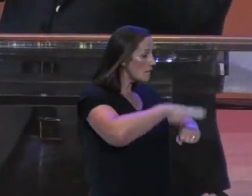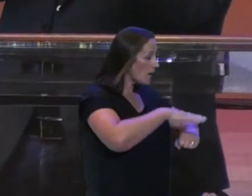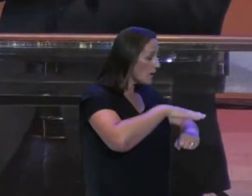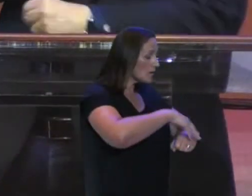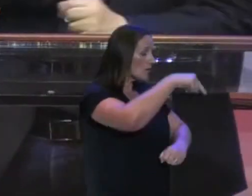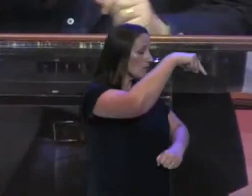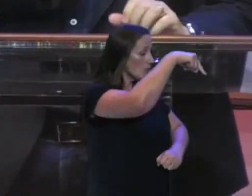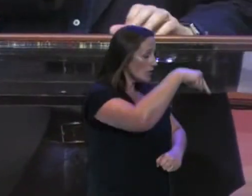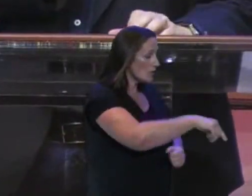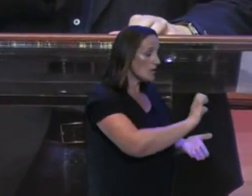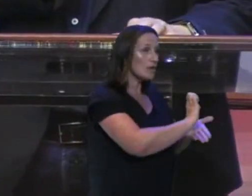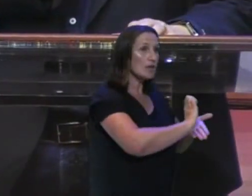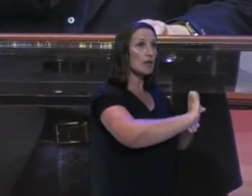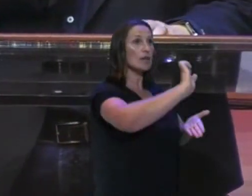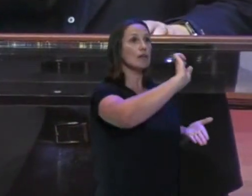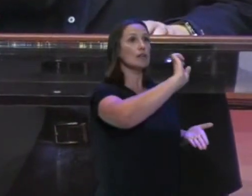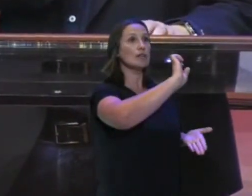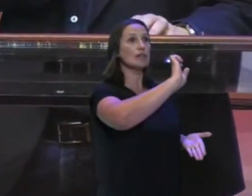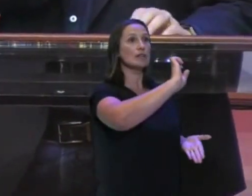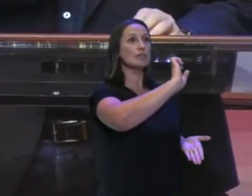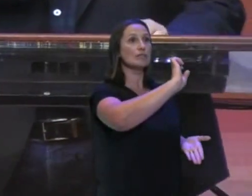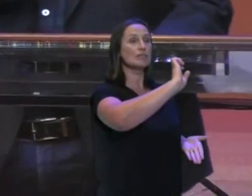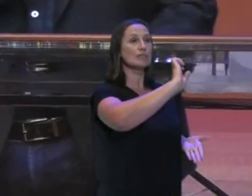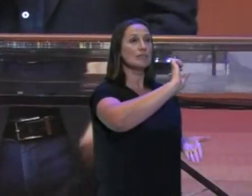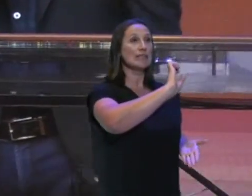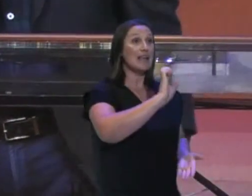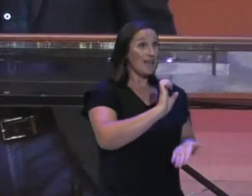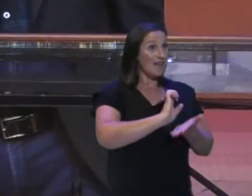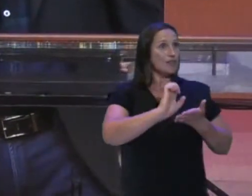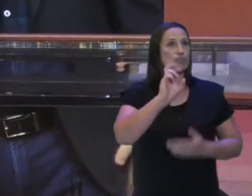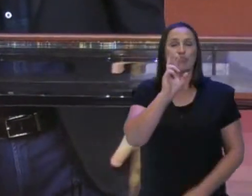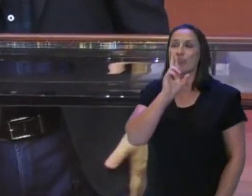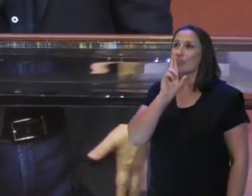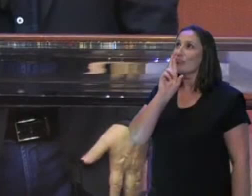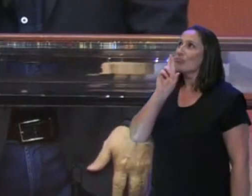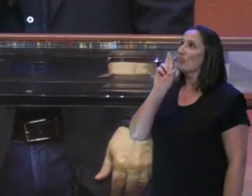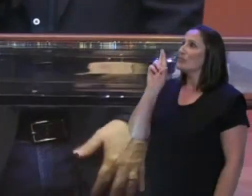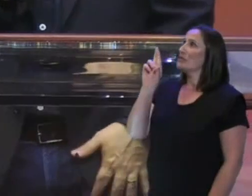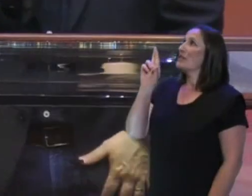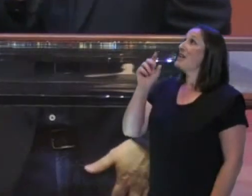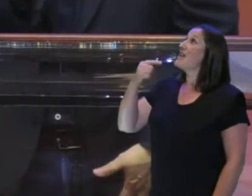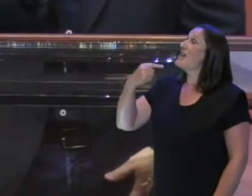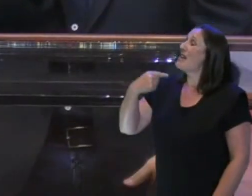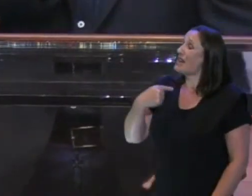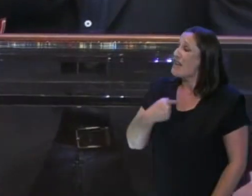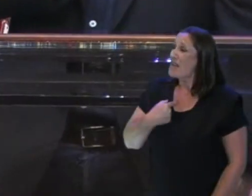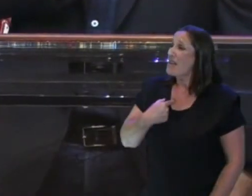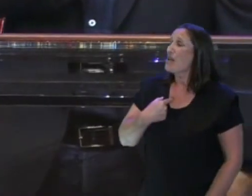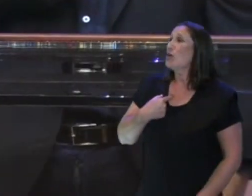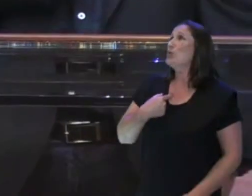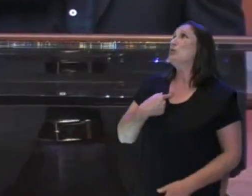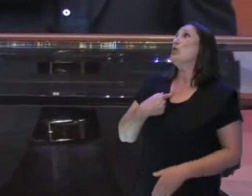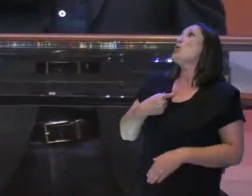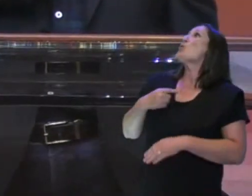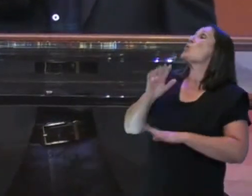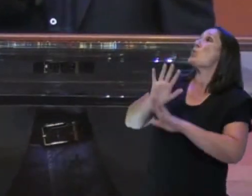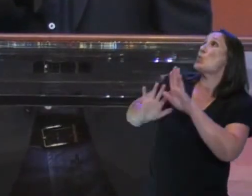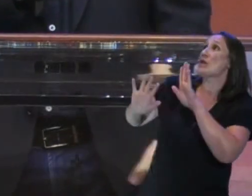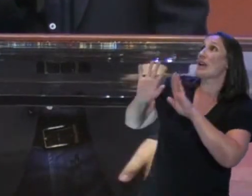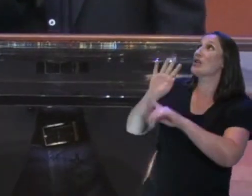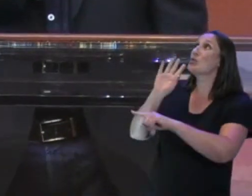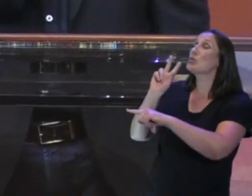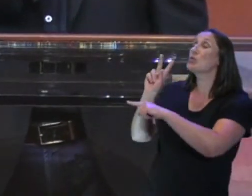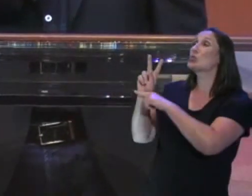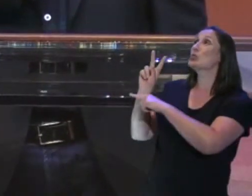aqui, Elias? E ele respondeu, tenho sido muito zeloso pelo Senhor, o